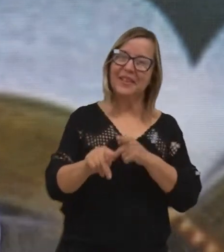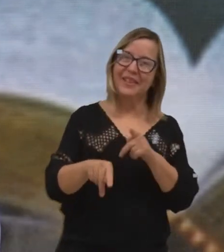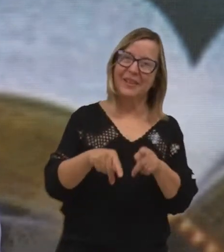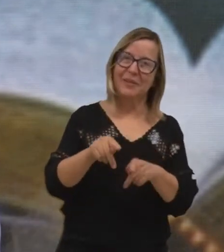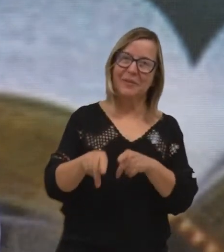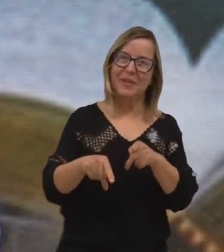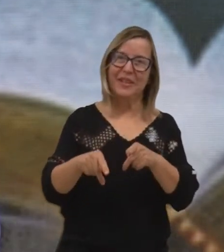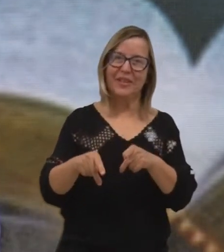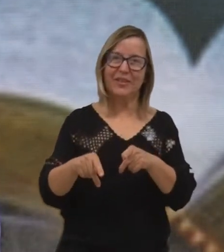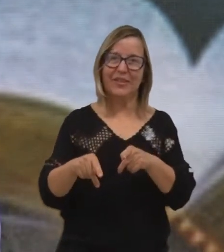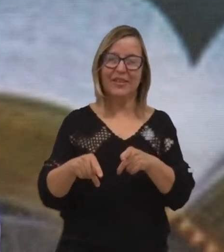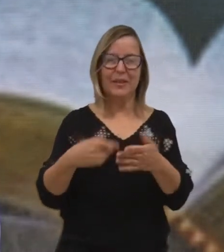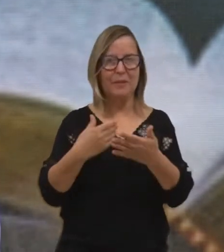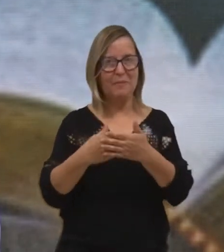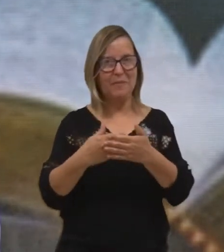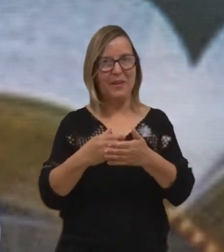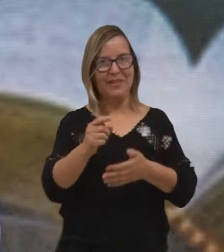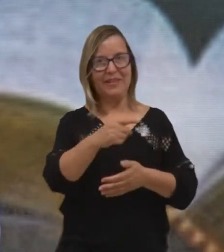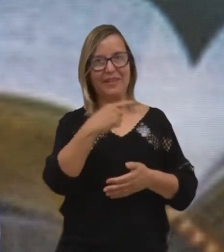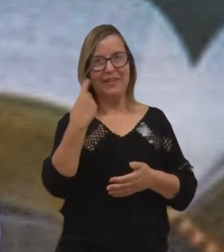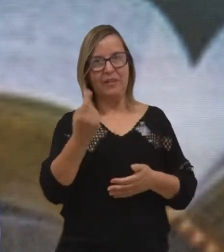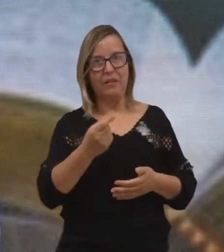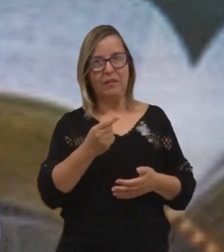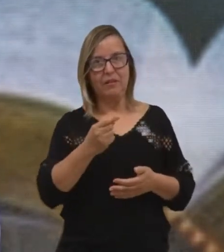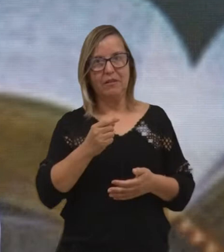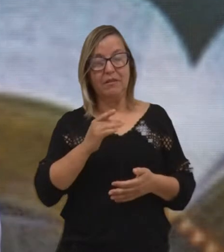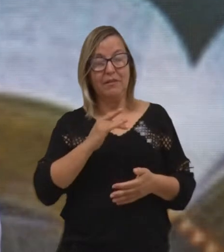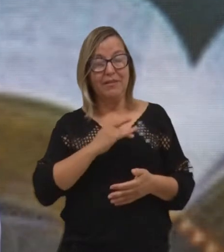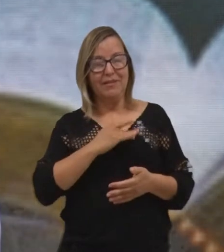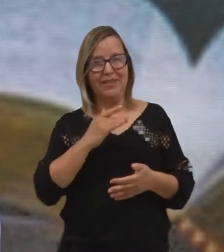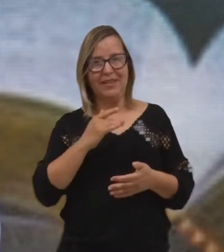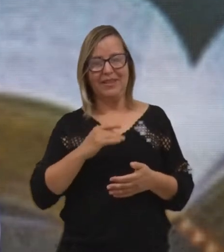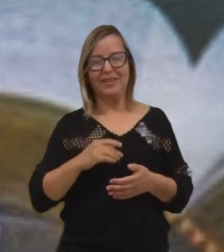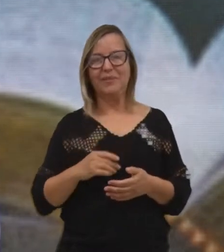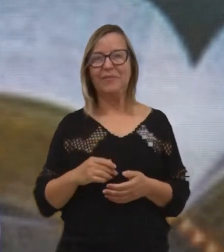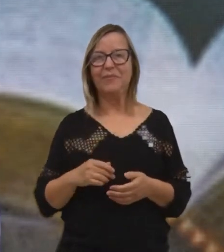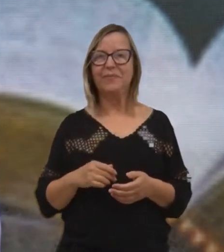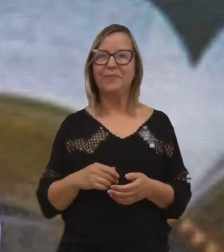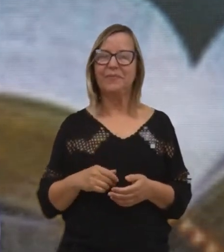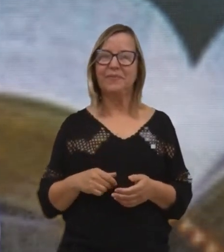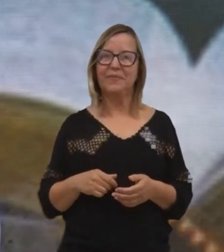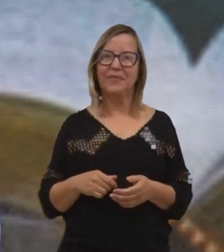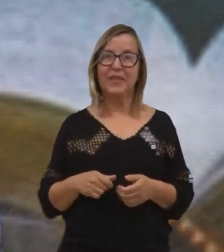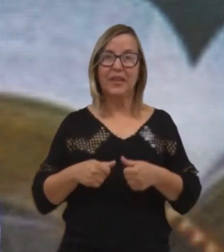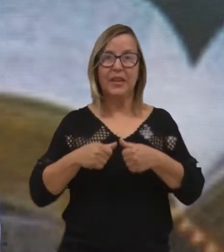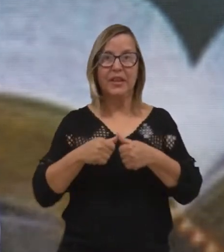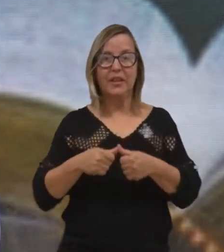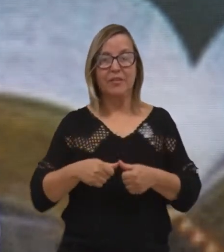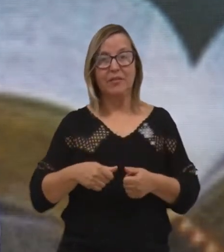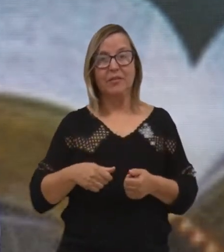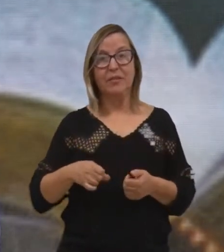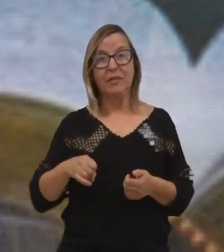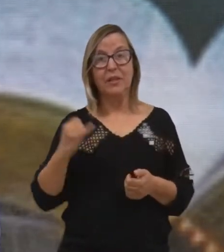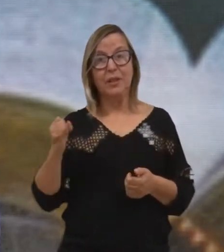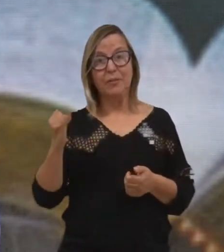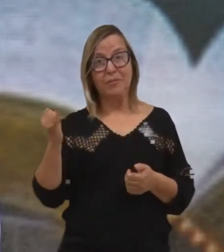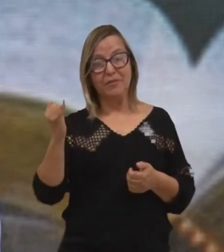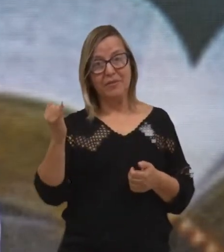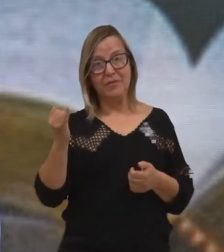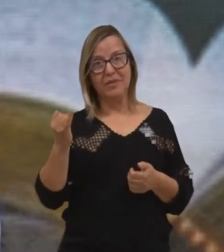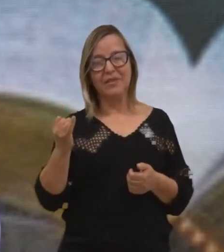pessoas à nossa volta vão ser impactadas por isso. É uma condição fundamental, sine qua